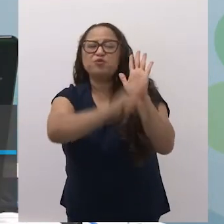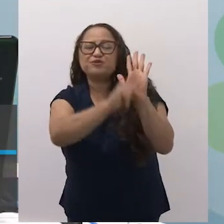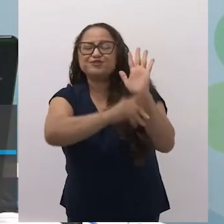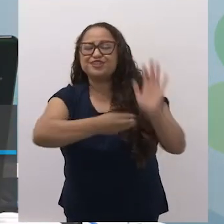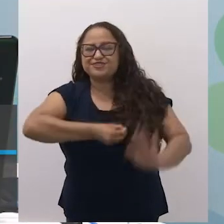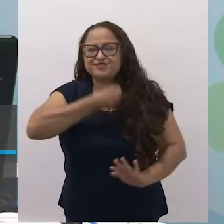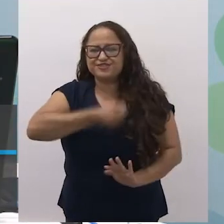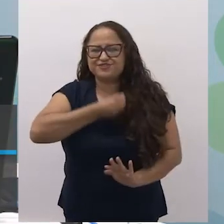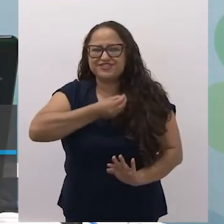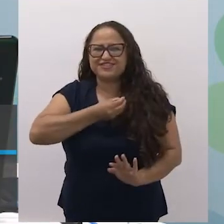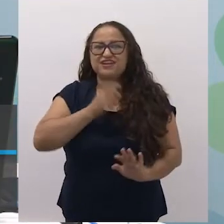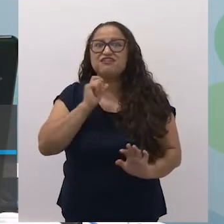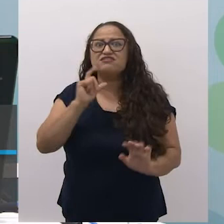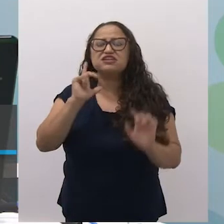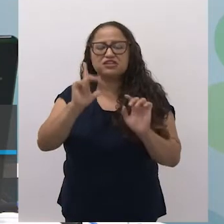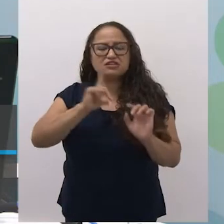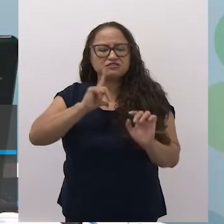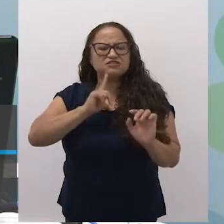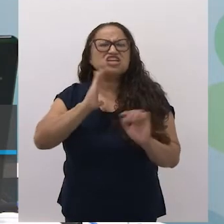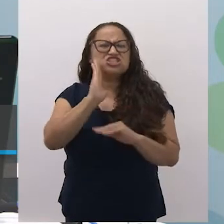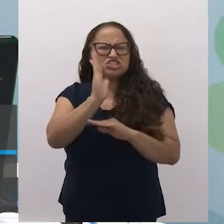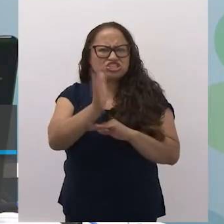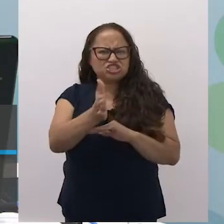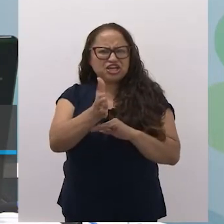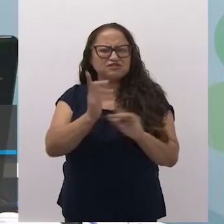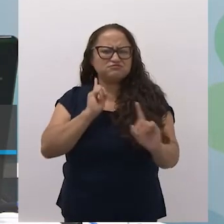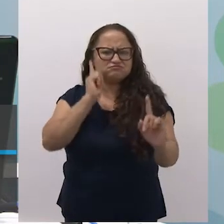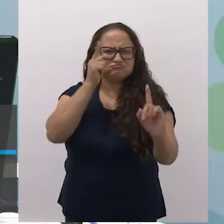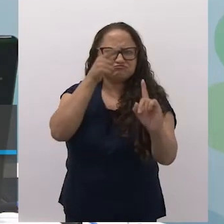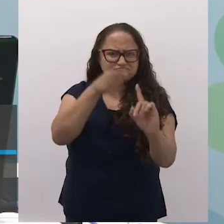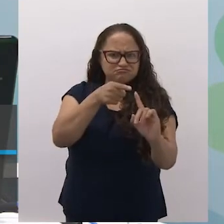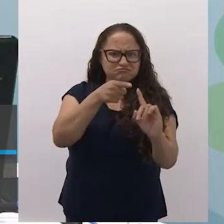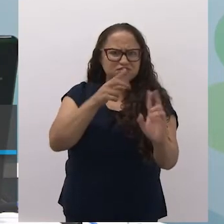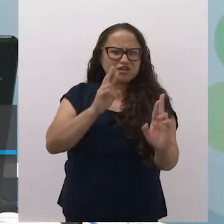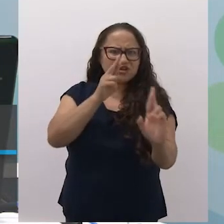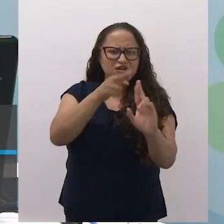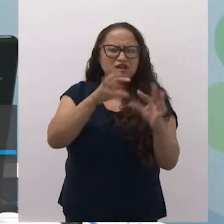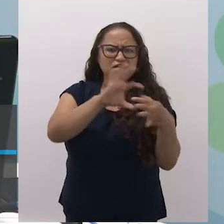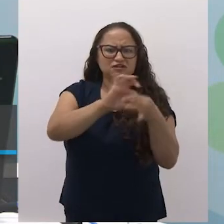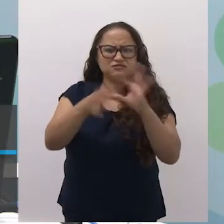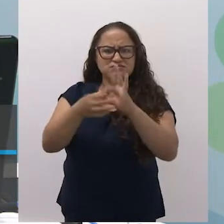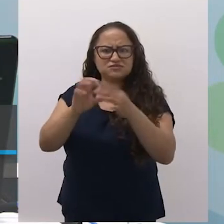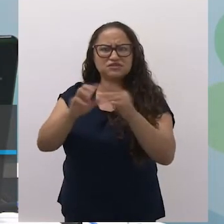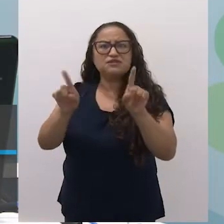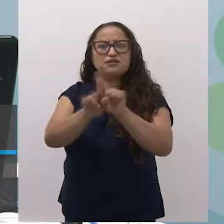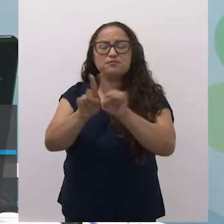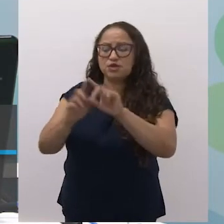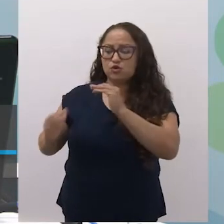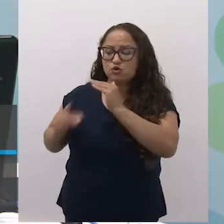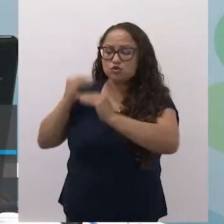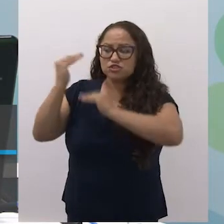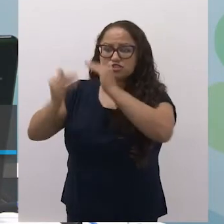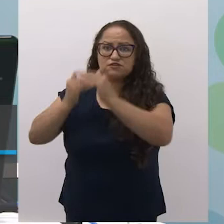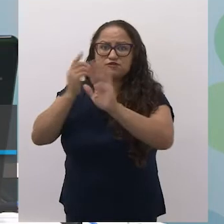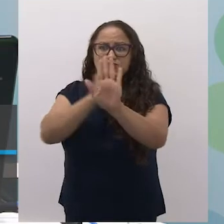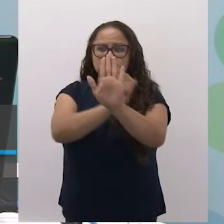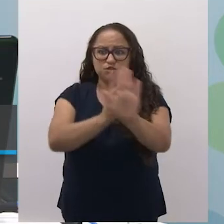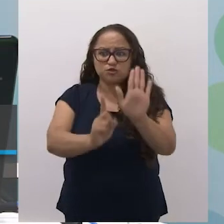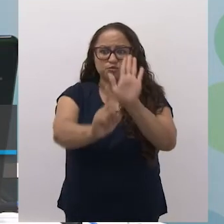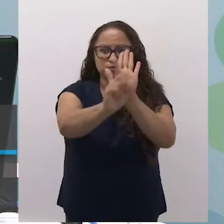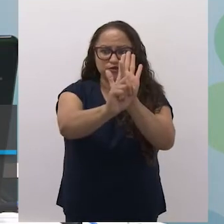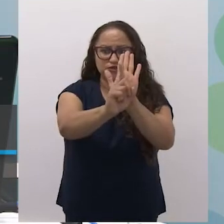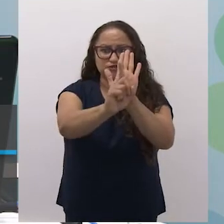coisas que estão diretamente atreladas, principalmente quando a gente fala no desenvolvimento do protagonismo e